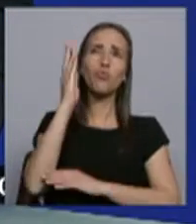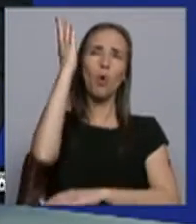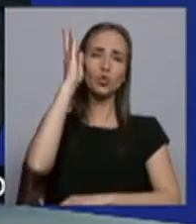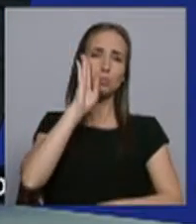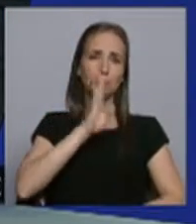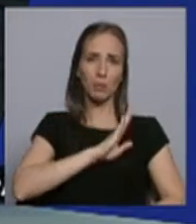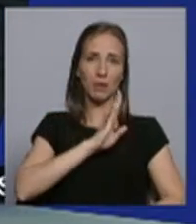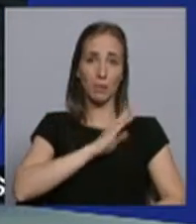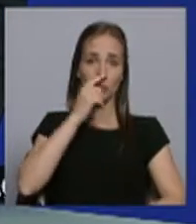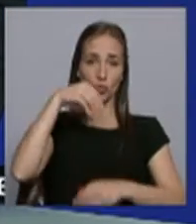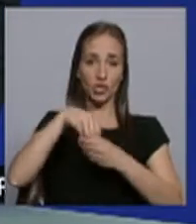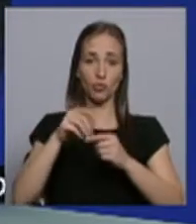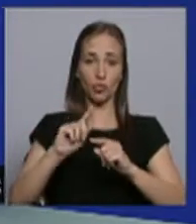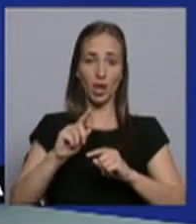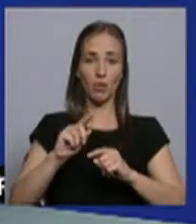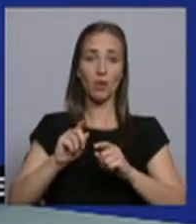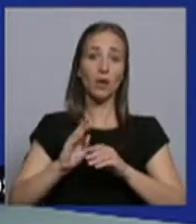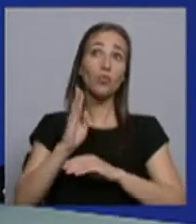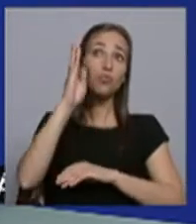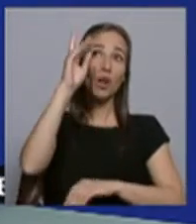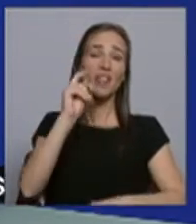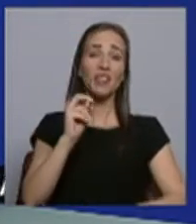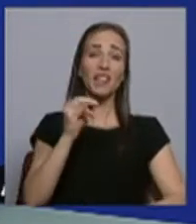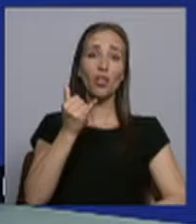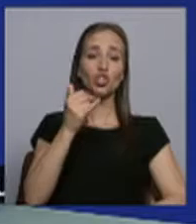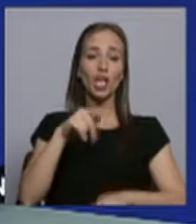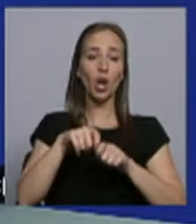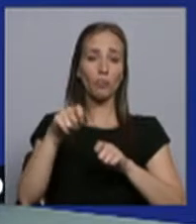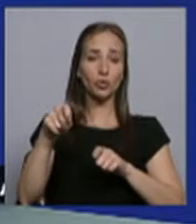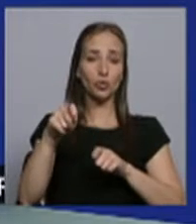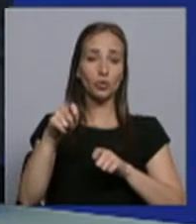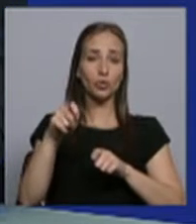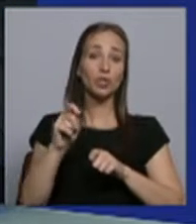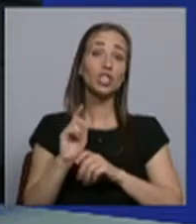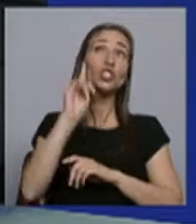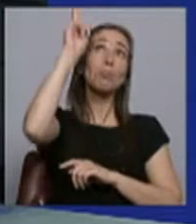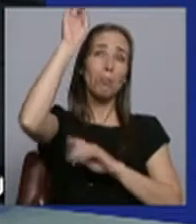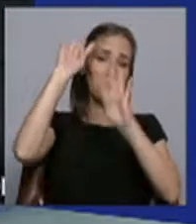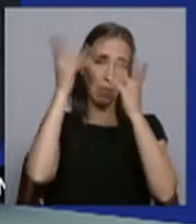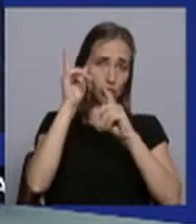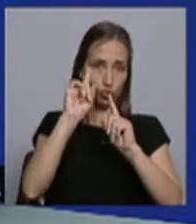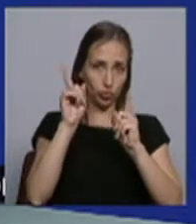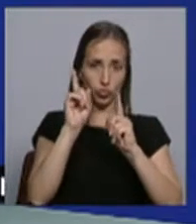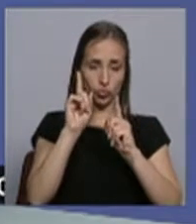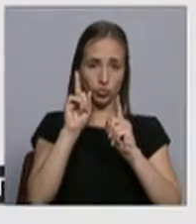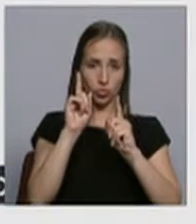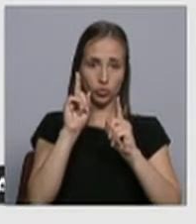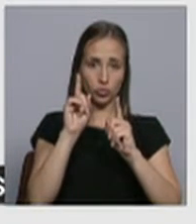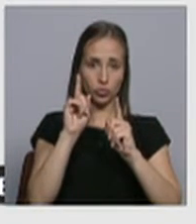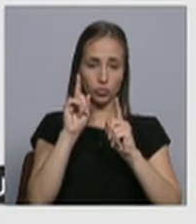até cerca de 32 km de altitude. Não é espaço, vamos já dizer isso, é suborbital. Sim, o espaço será aproximadamente a partir